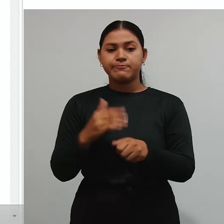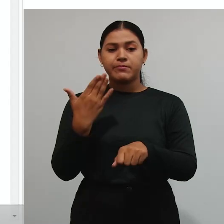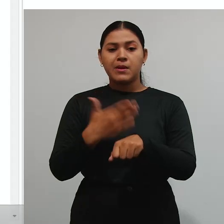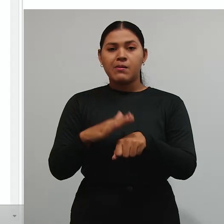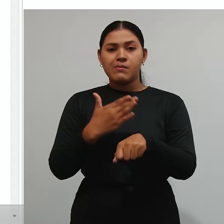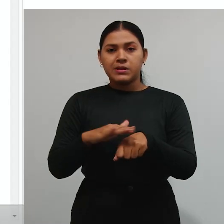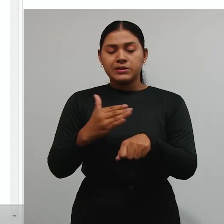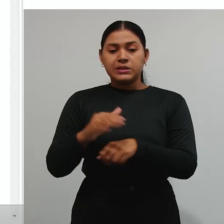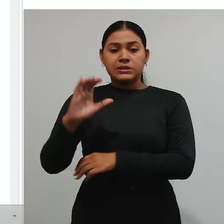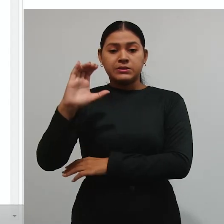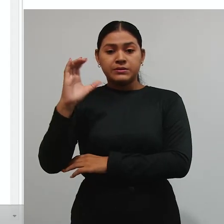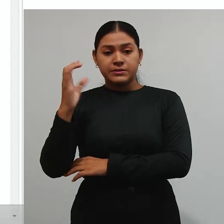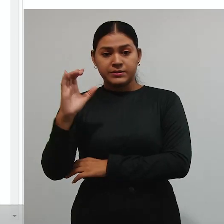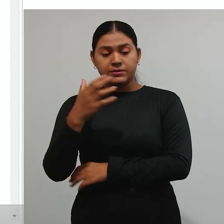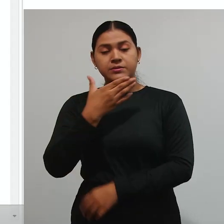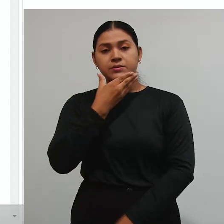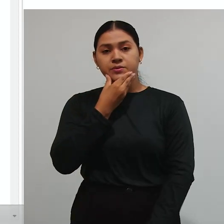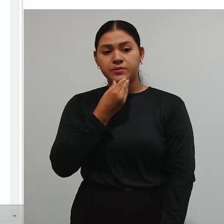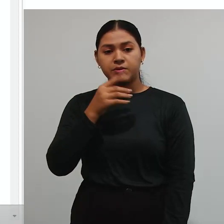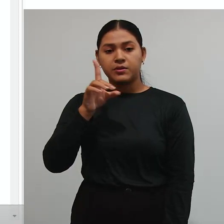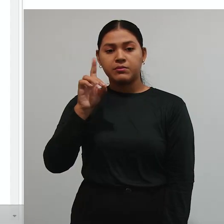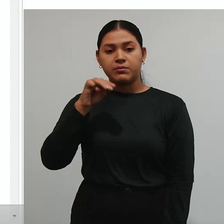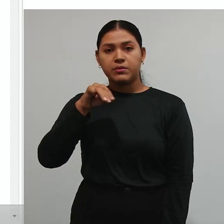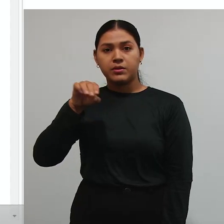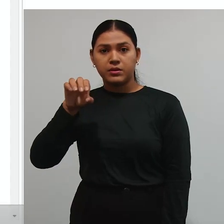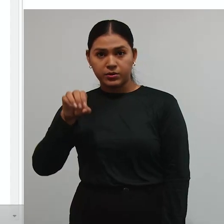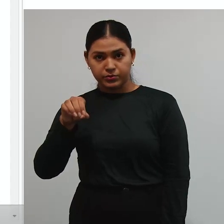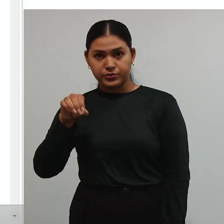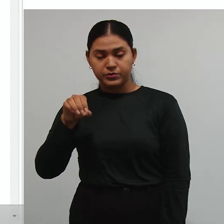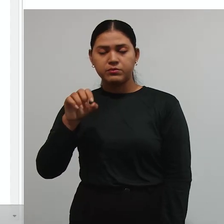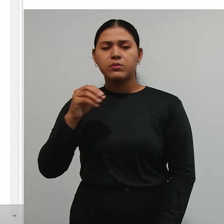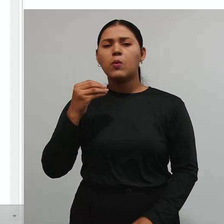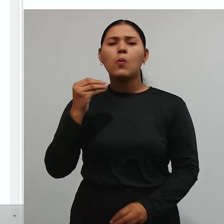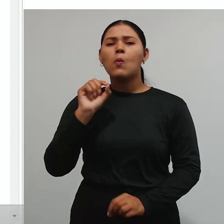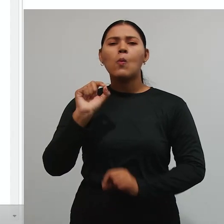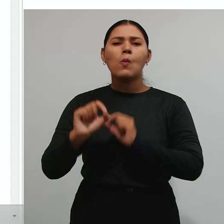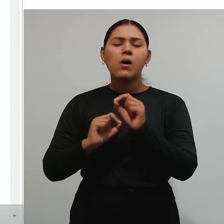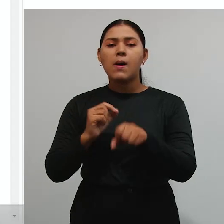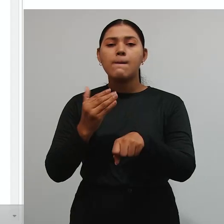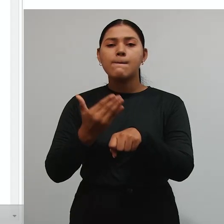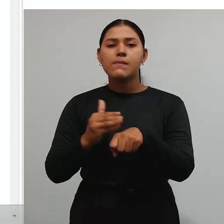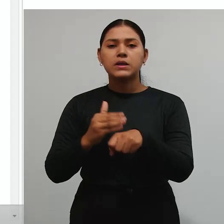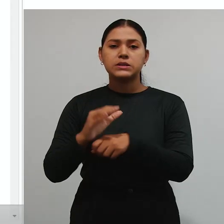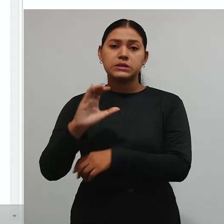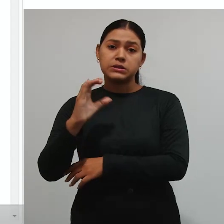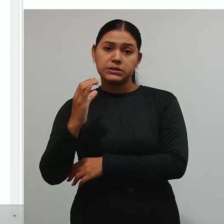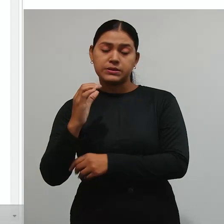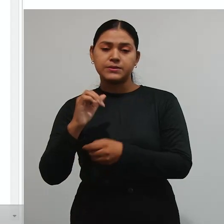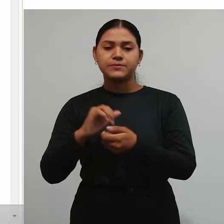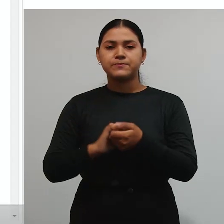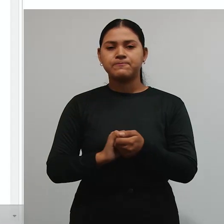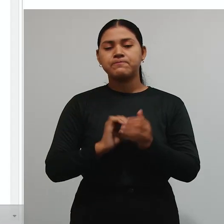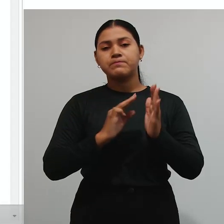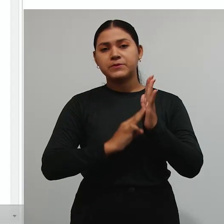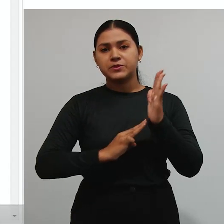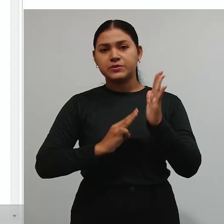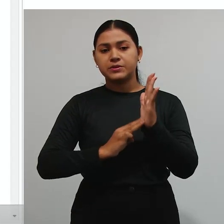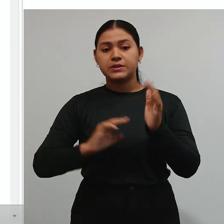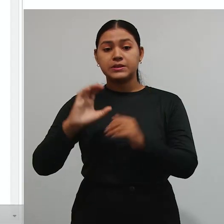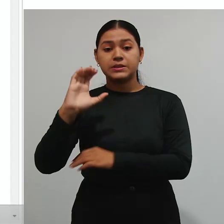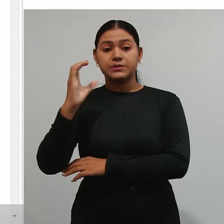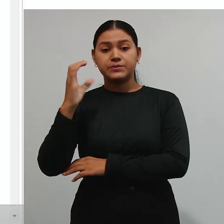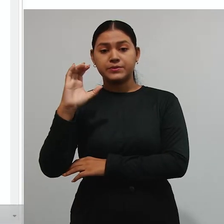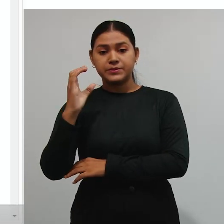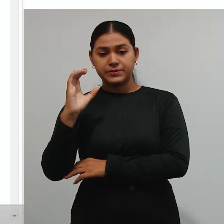Pedrinho, que vai falar sobre a autoridade do argumento, a cientificidade. Metodologia científica da